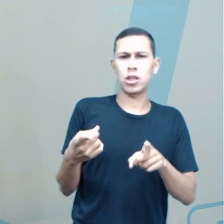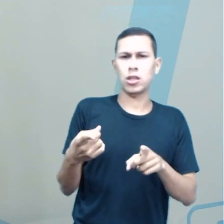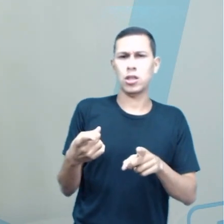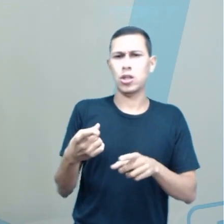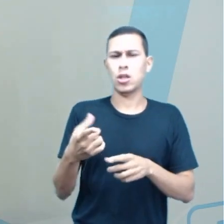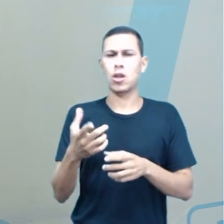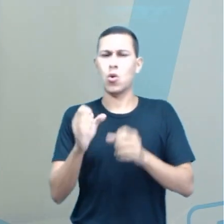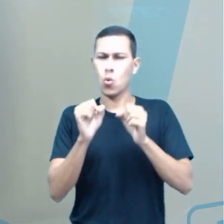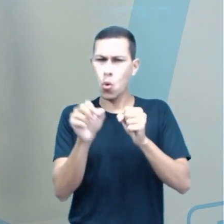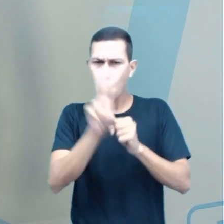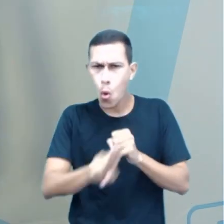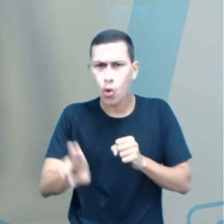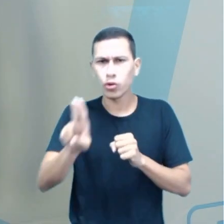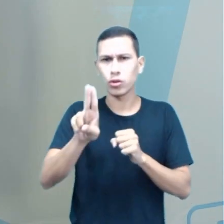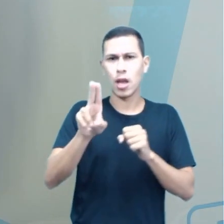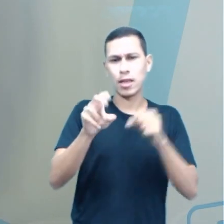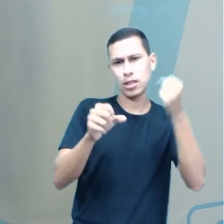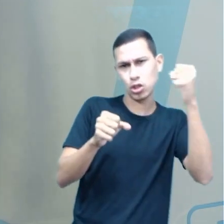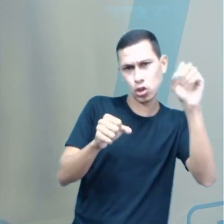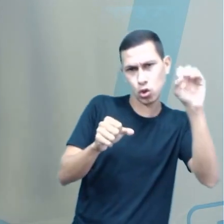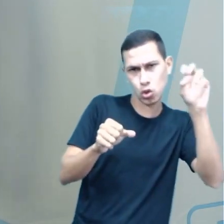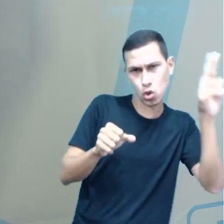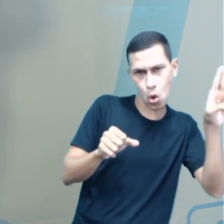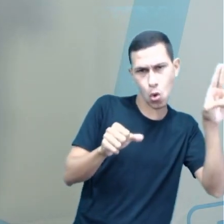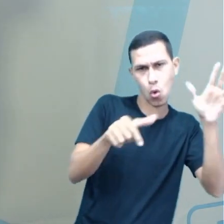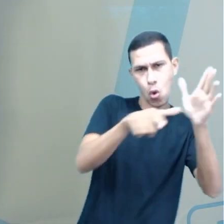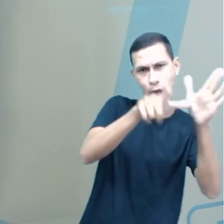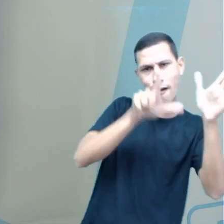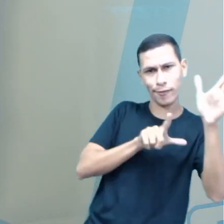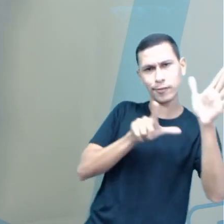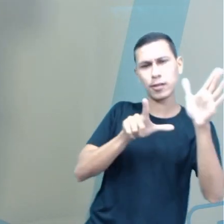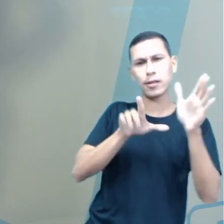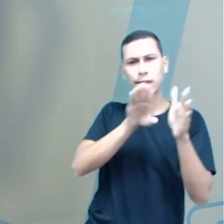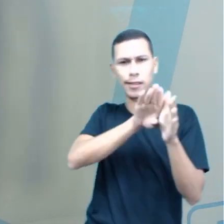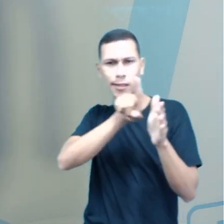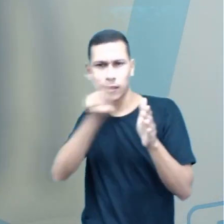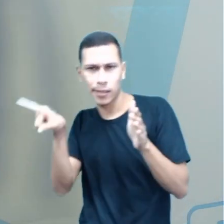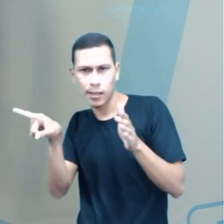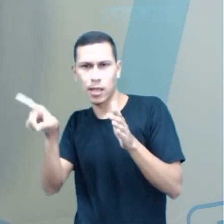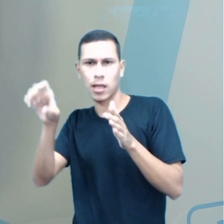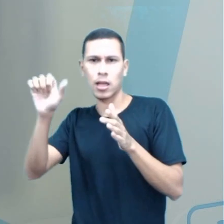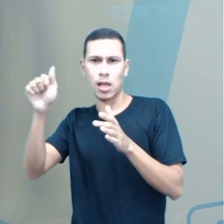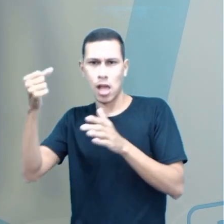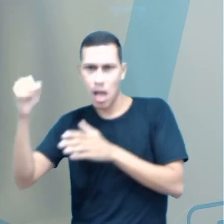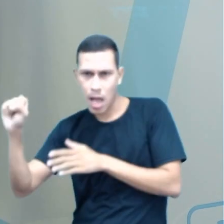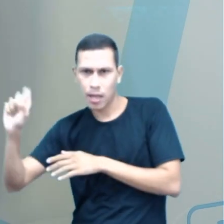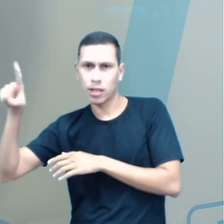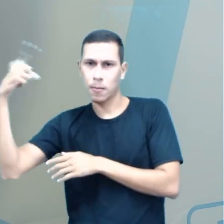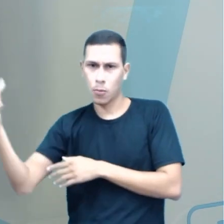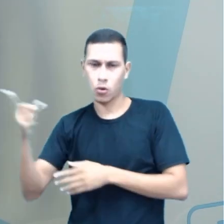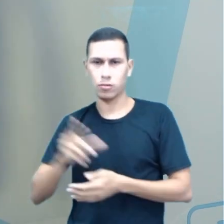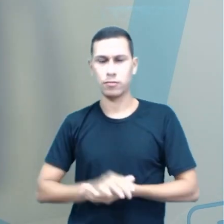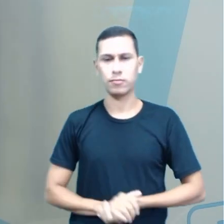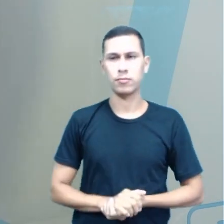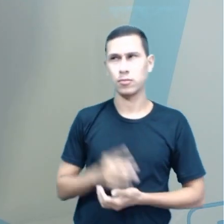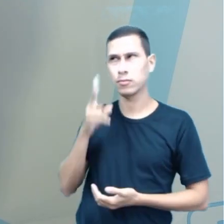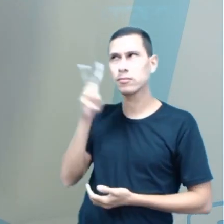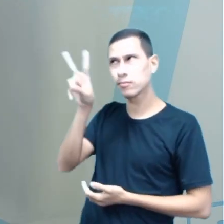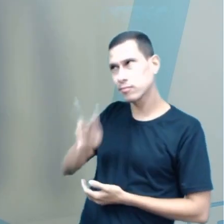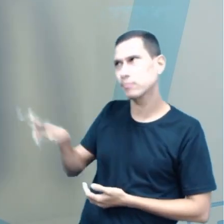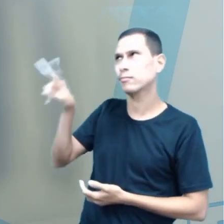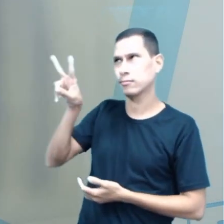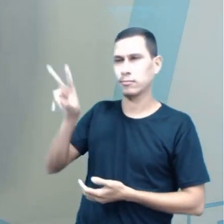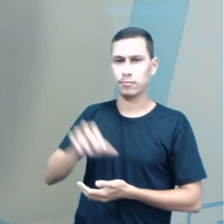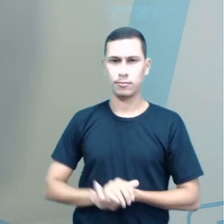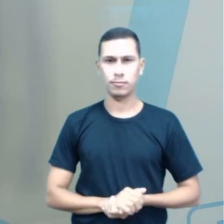na frente e as depois. Vejam aí. Brazil is not as rich